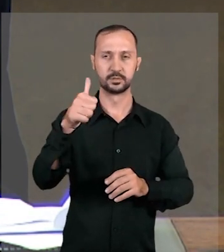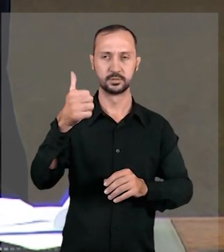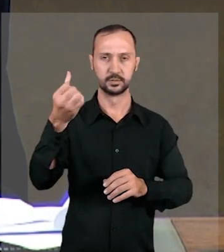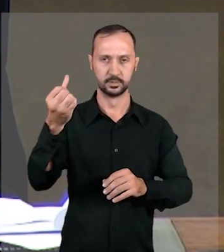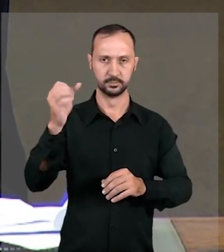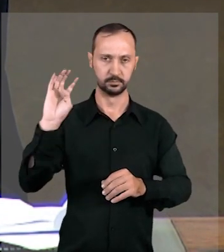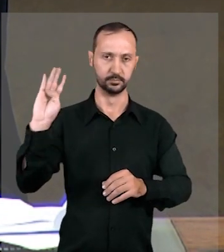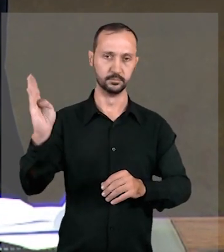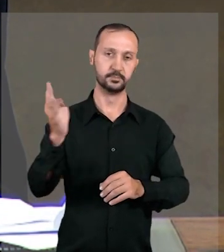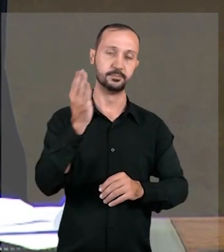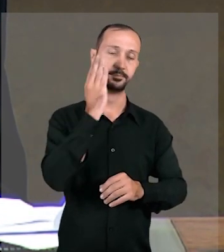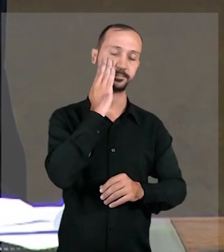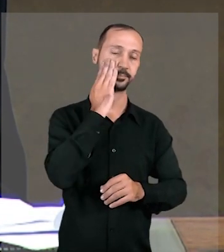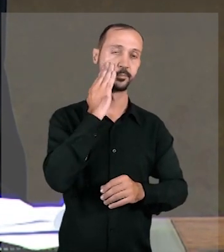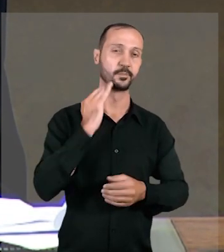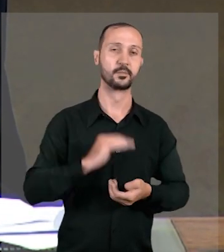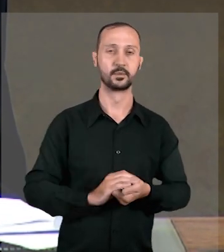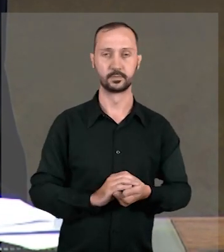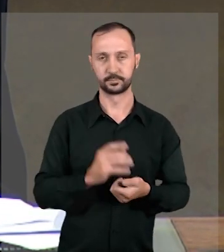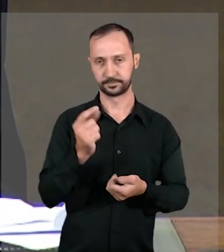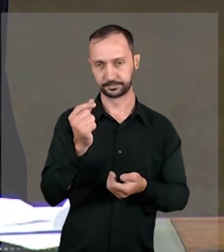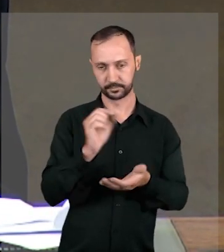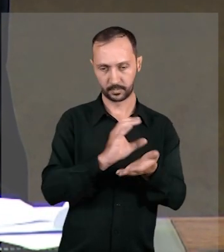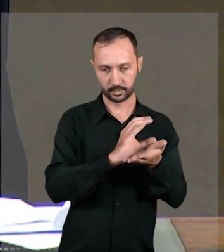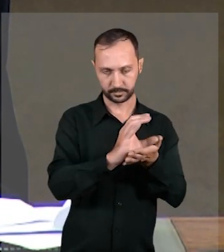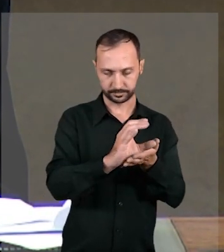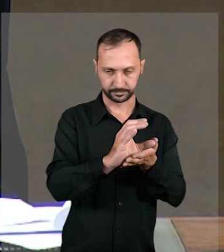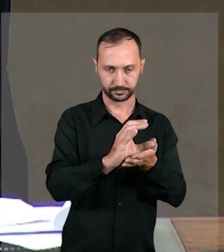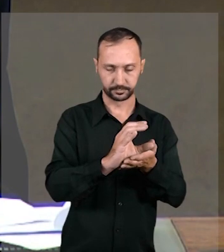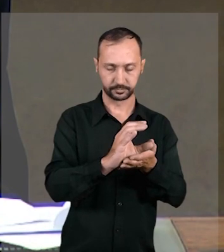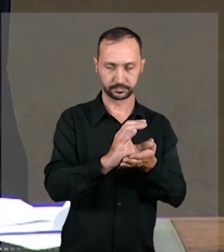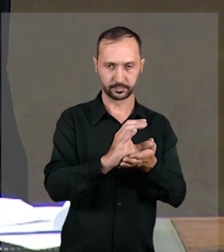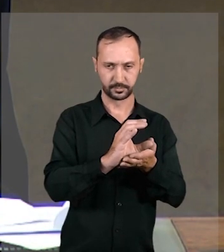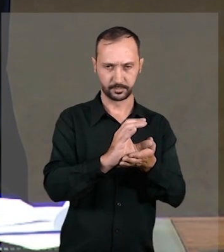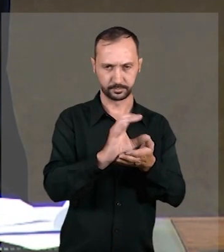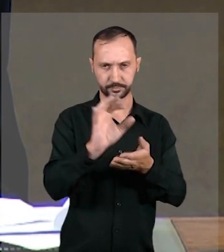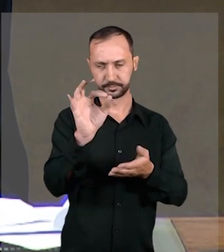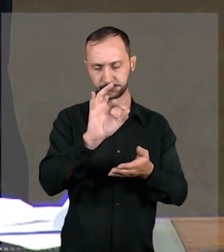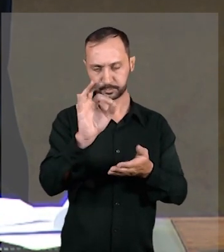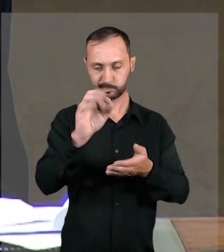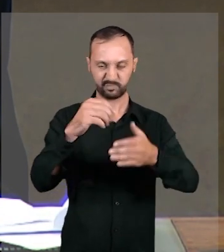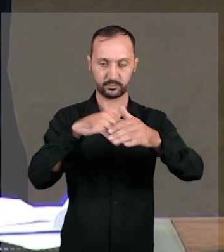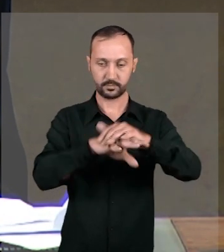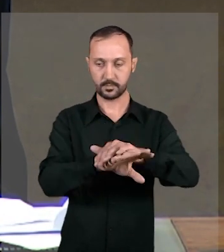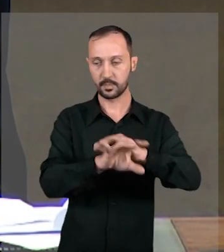1,716 bilhões. A destinação de 30% do fundo partidário